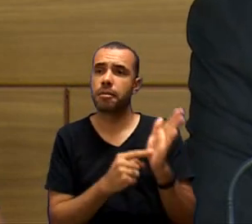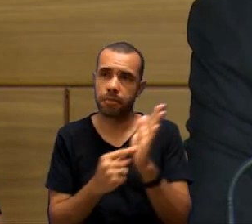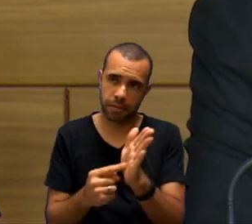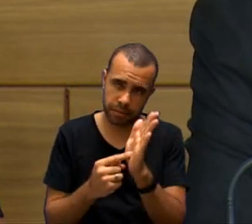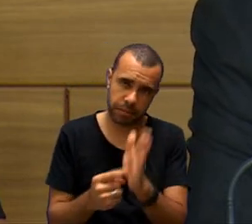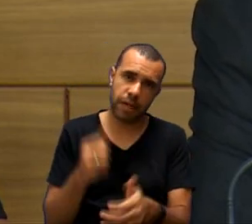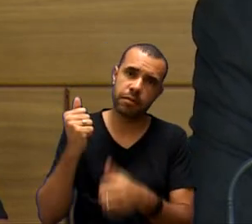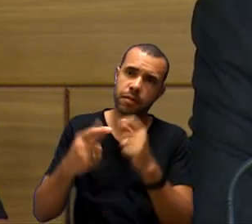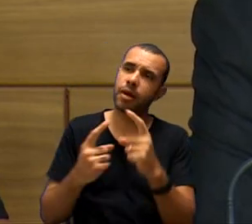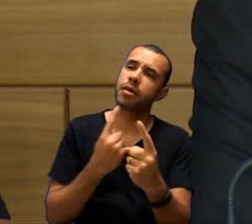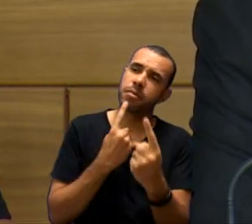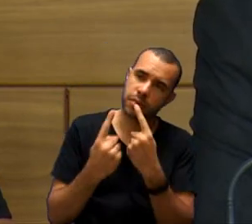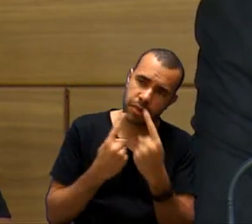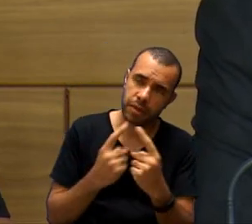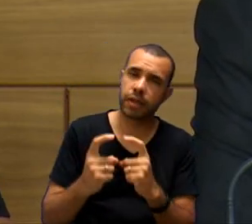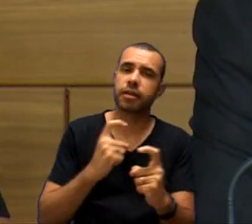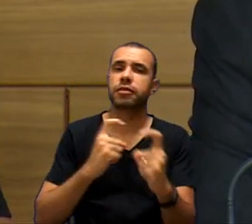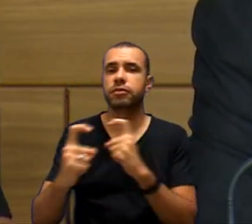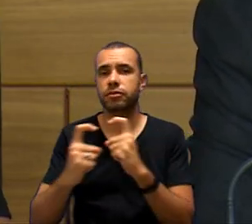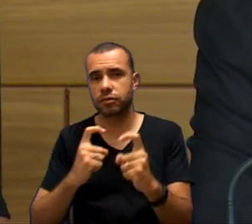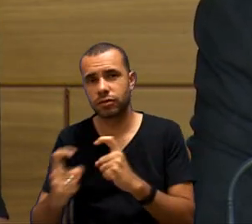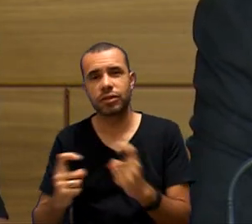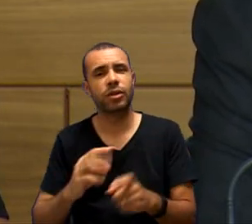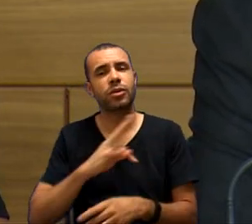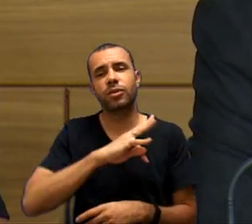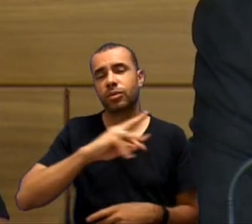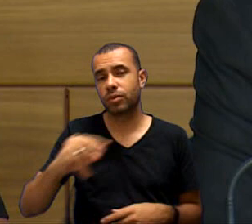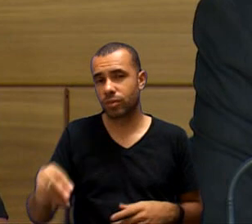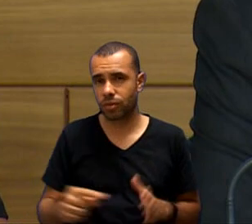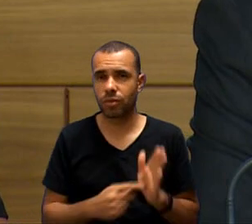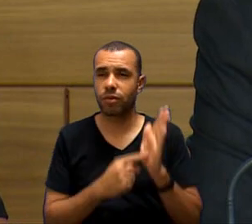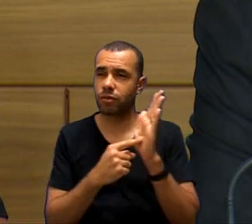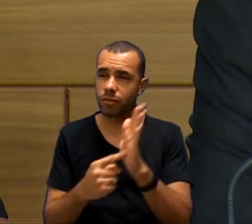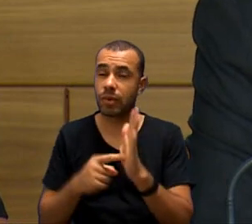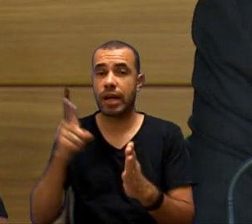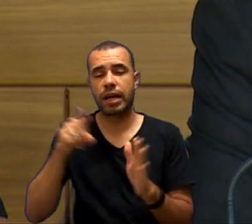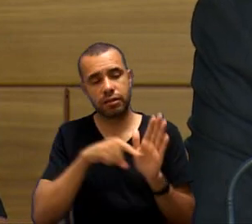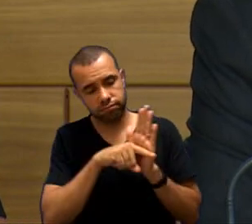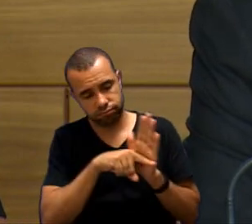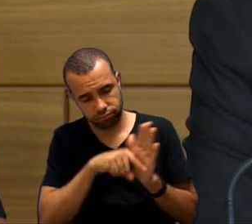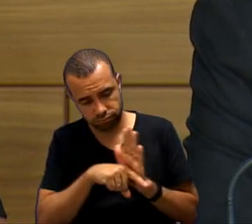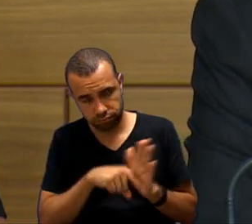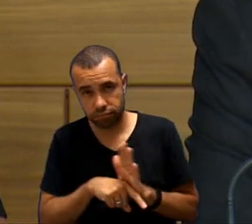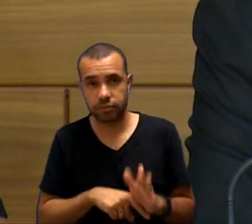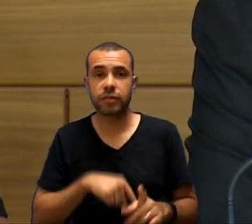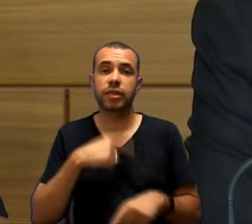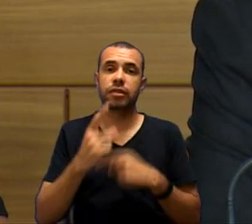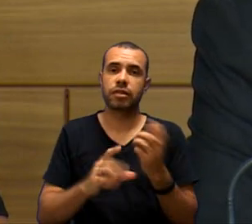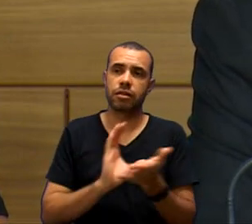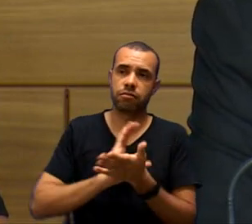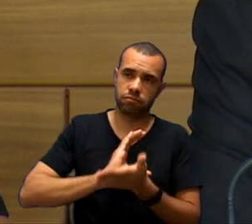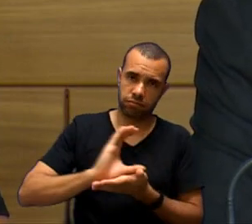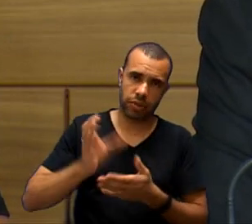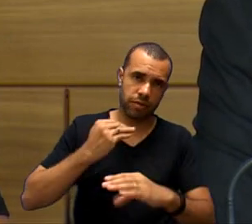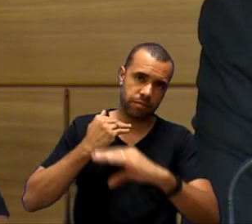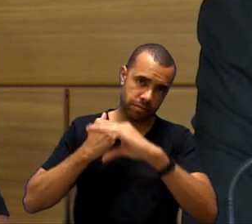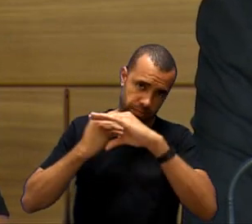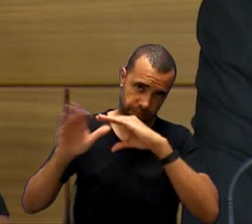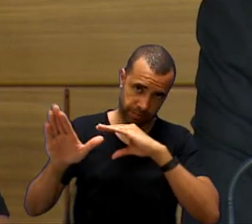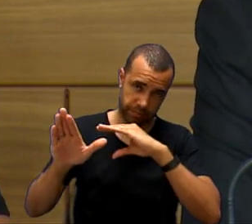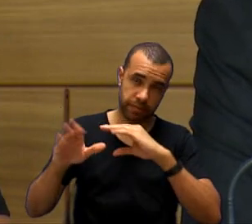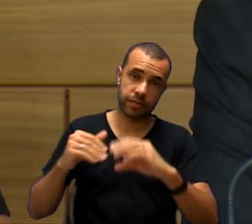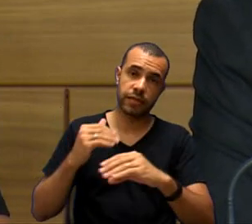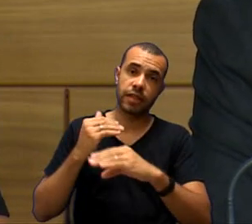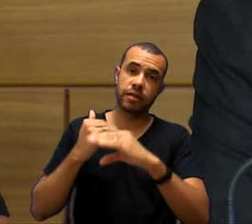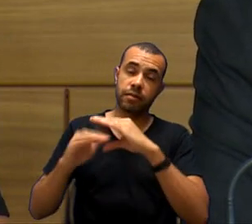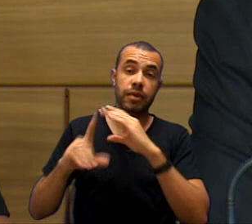foi discutido, foi mostrado tudo aquilo, ela analisou. Sim. Nós encaminhamos para ela, inclusive, o que era uma preocupação muito